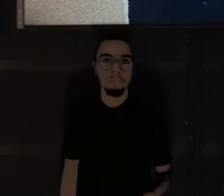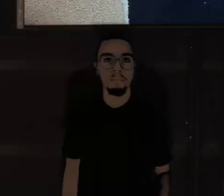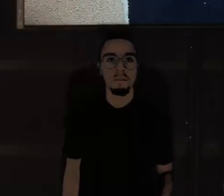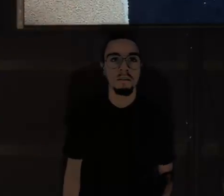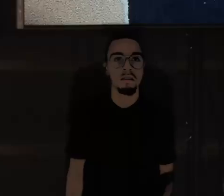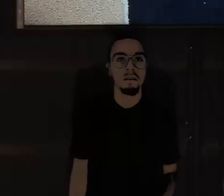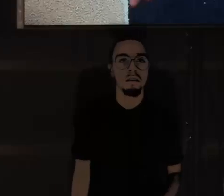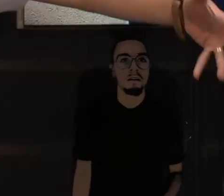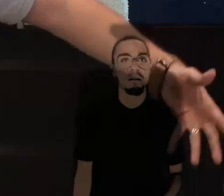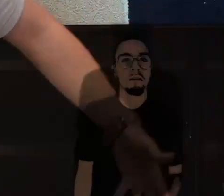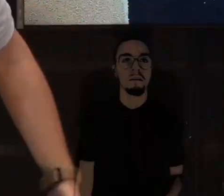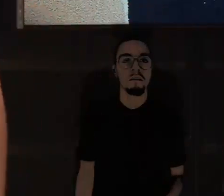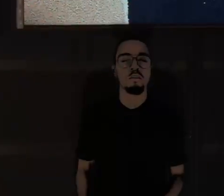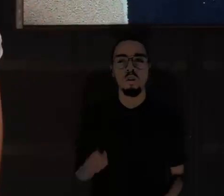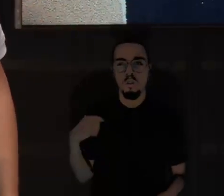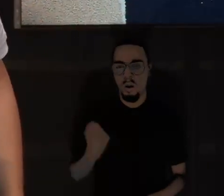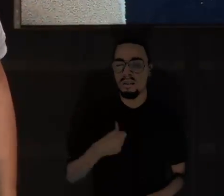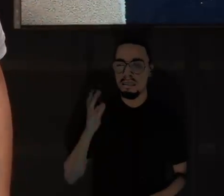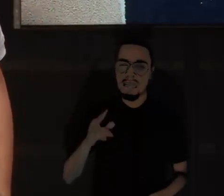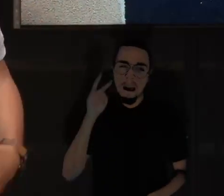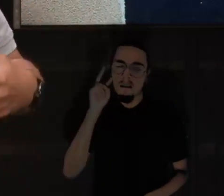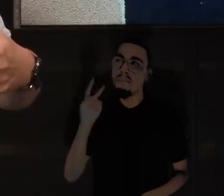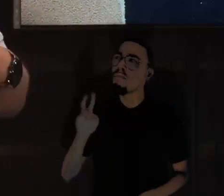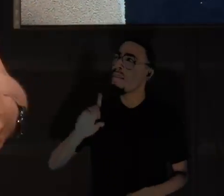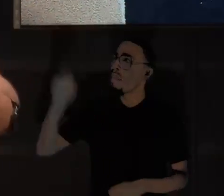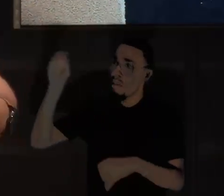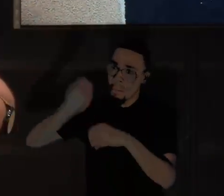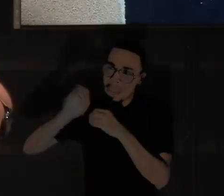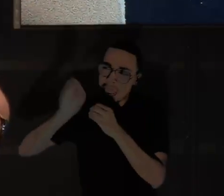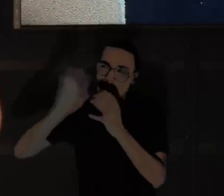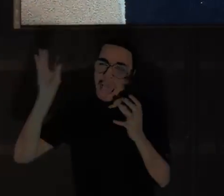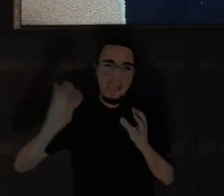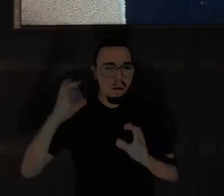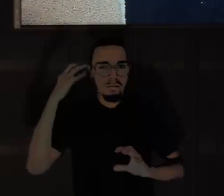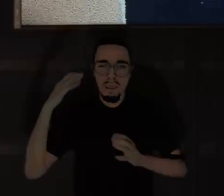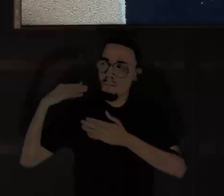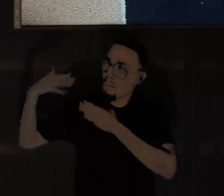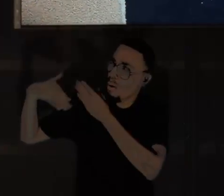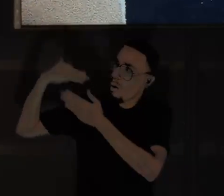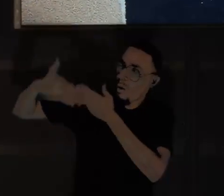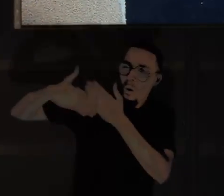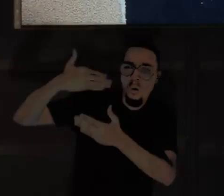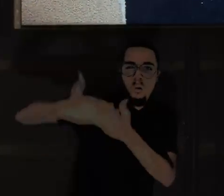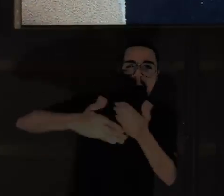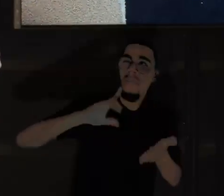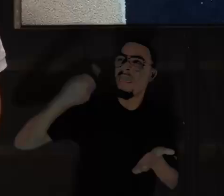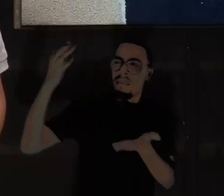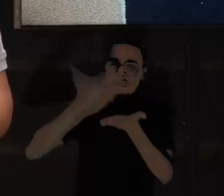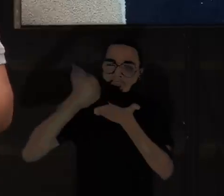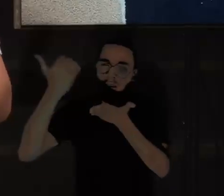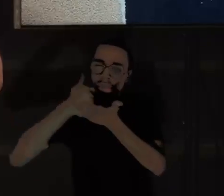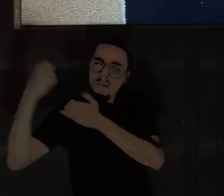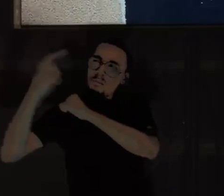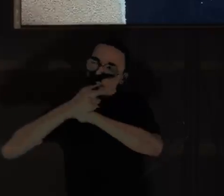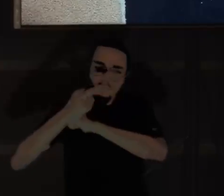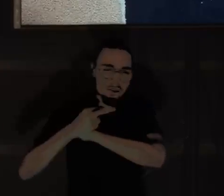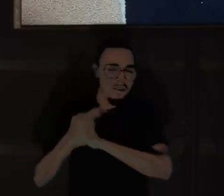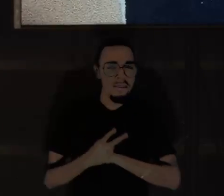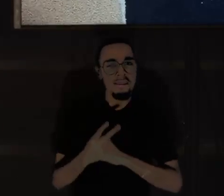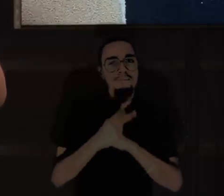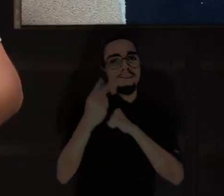para estar debaixo da sepultura. Quantos milagres aconteceram, quantos livramentos. A